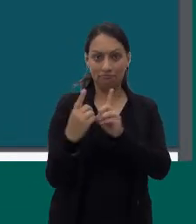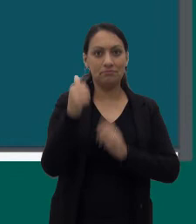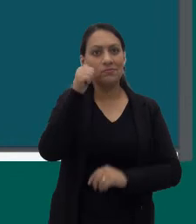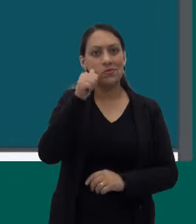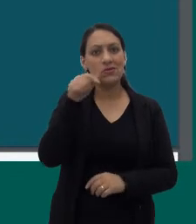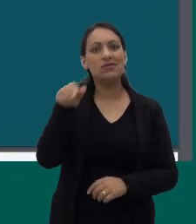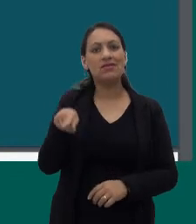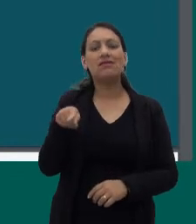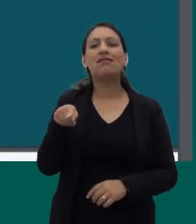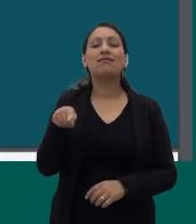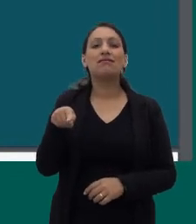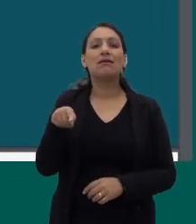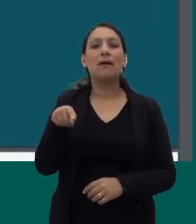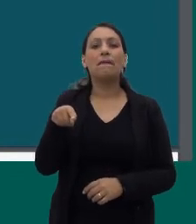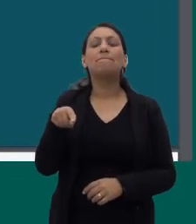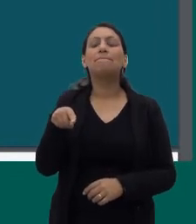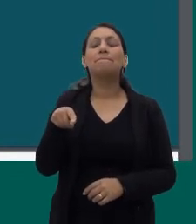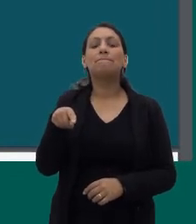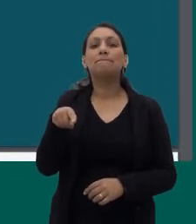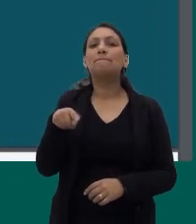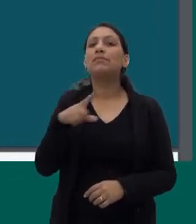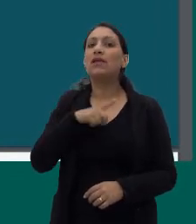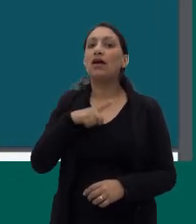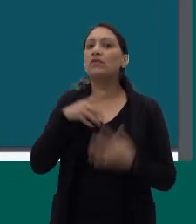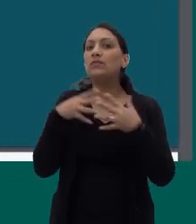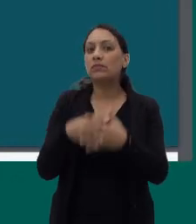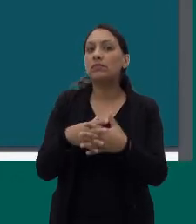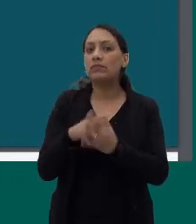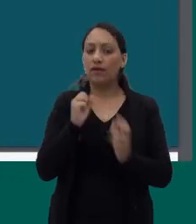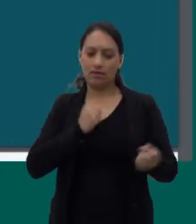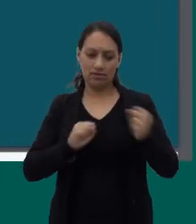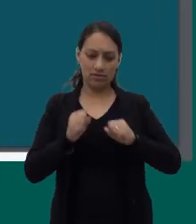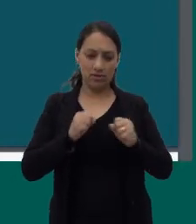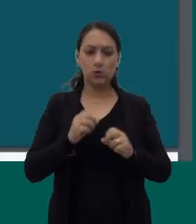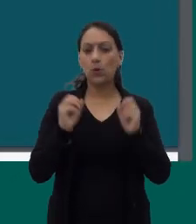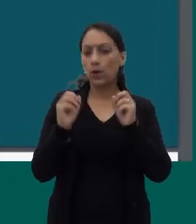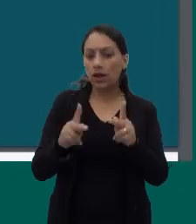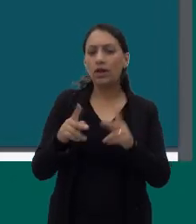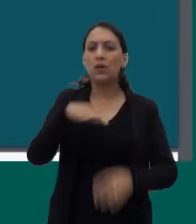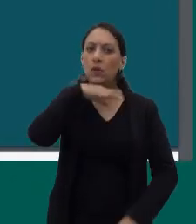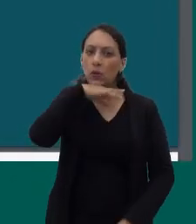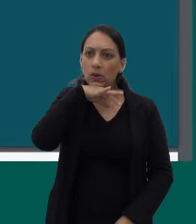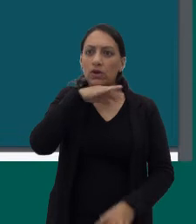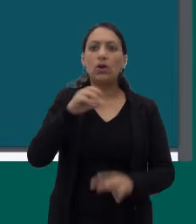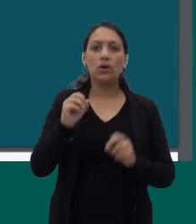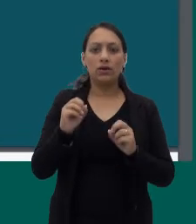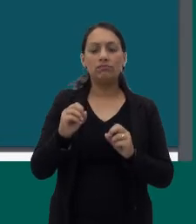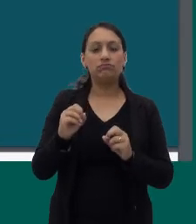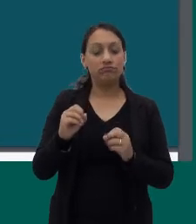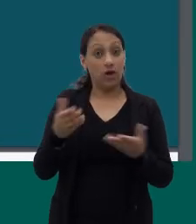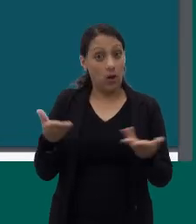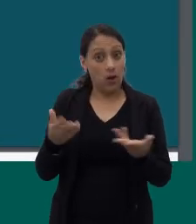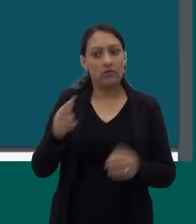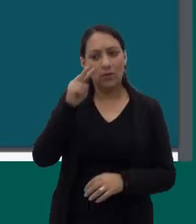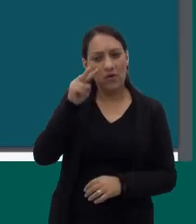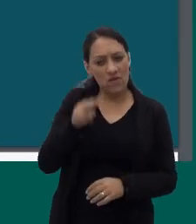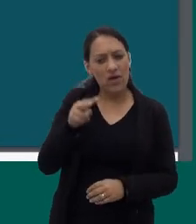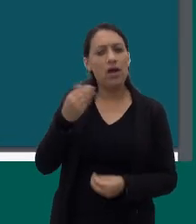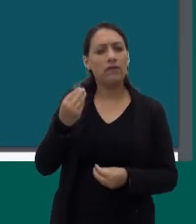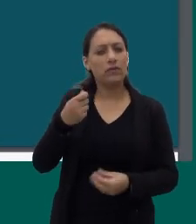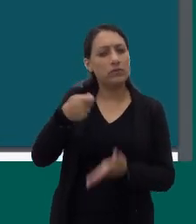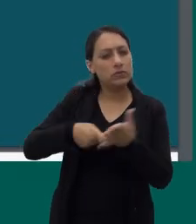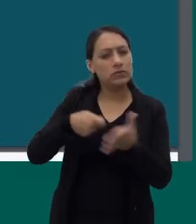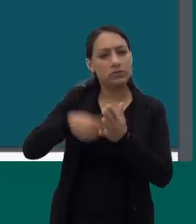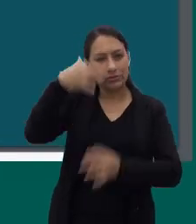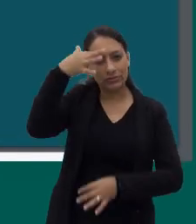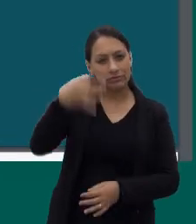ansiedade. E ok, é muito ruim, então estamos aqui, vamos olhar, vamos tentar compreender,